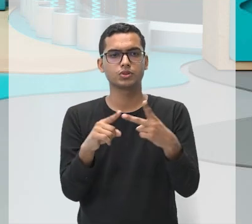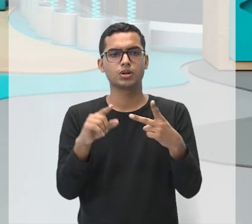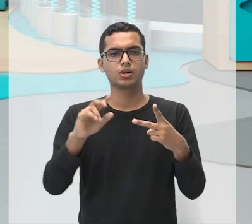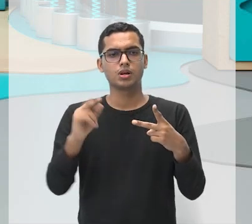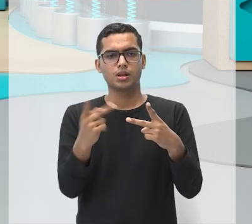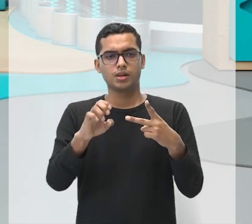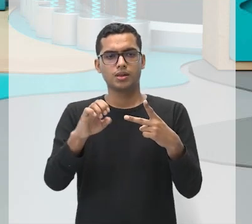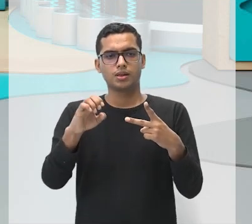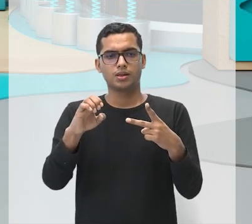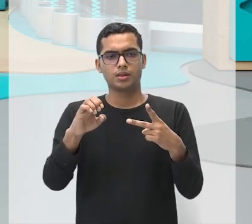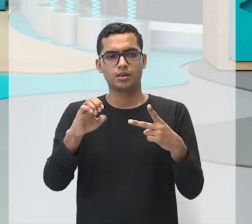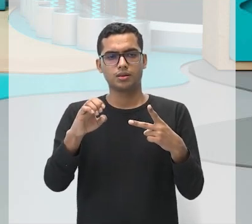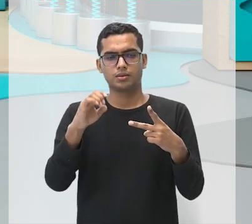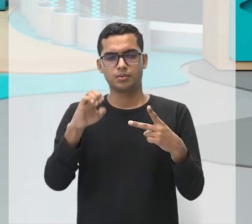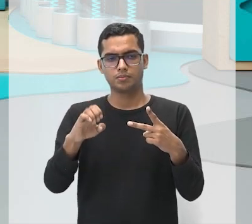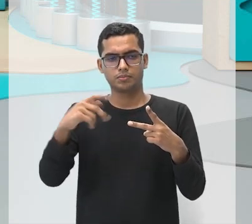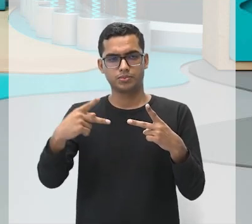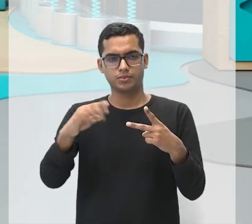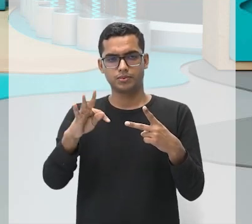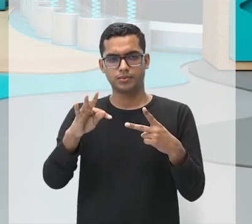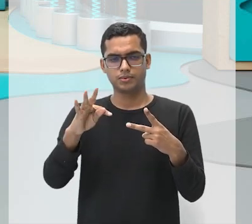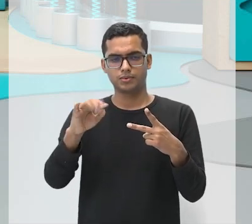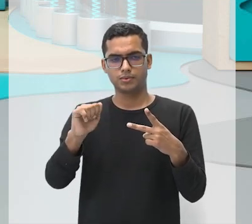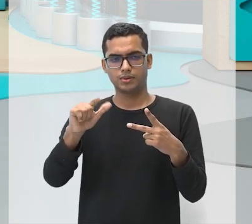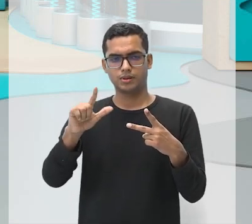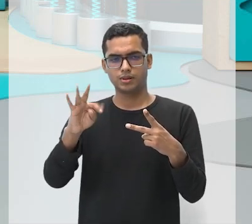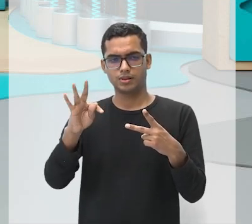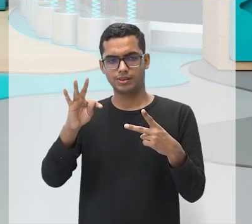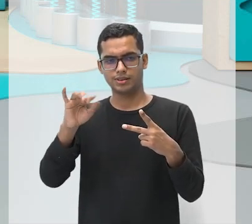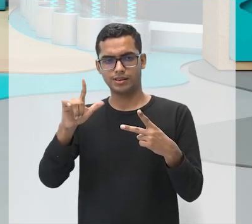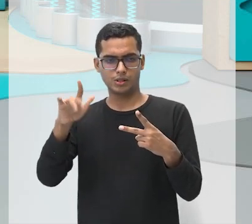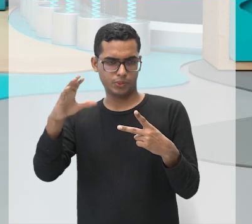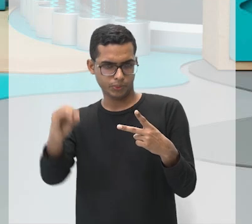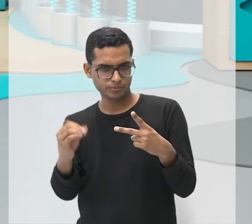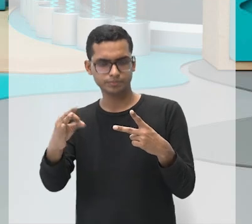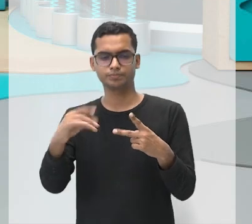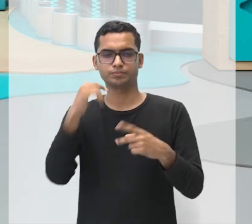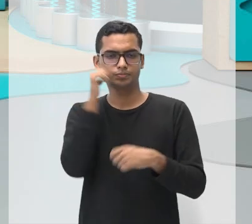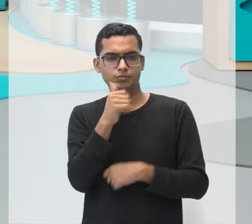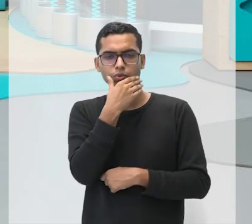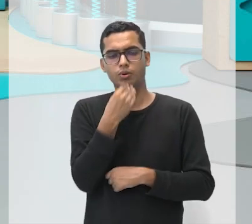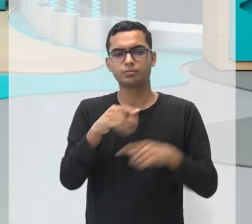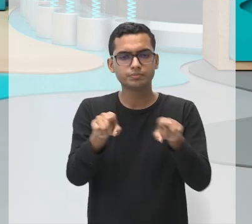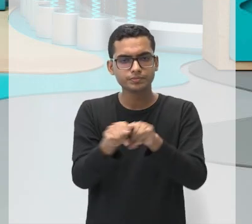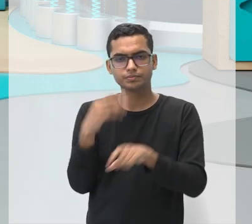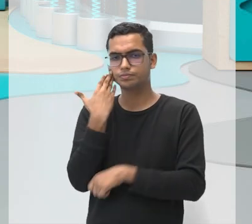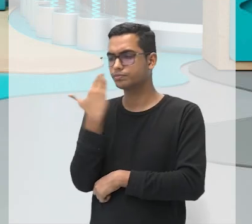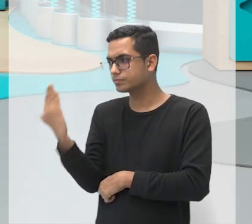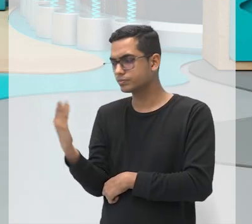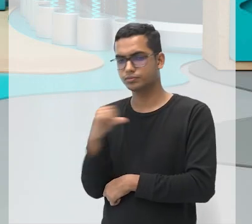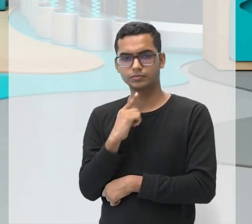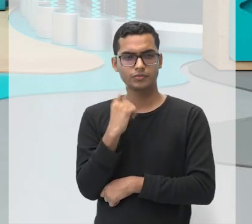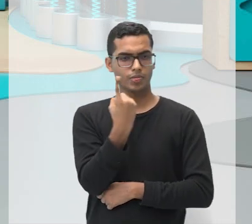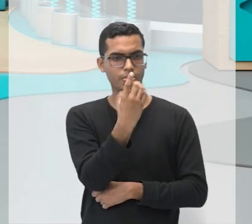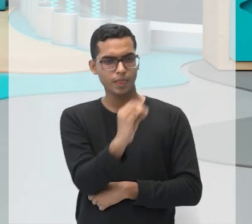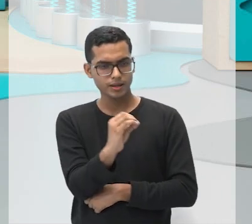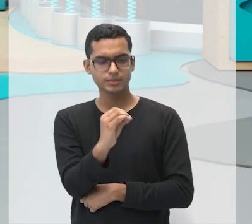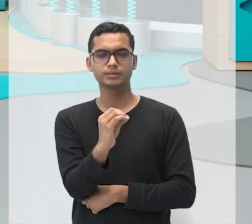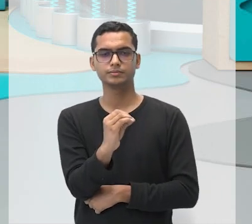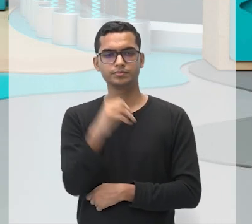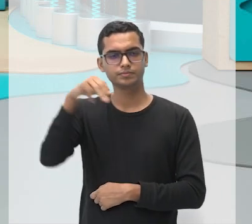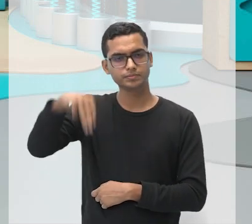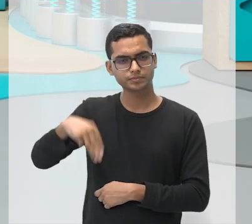O decátlon, ele vai ter 10 provas e ele vai incluir aí a corrida de 10 metros, tá